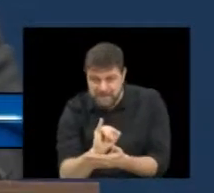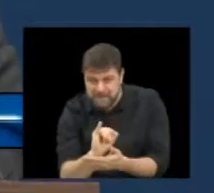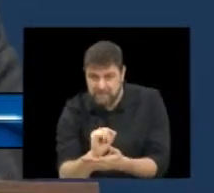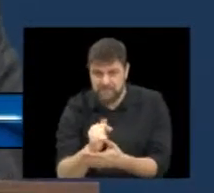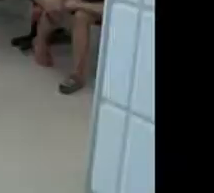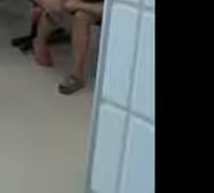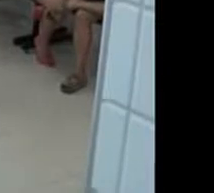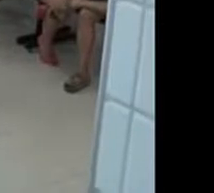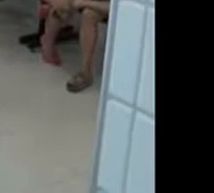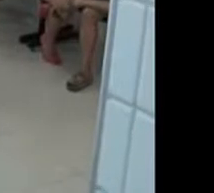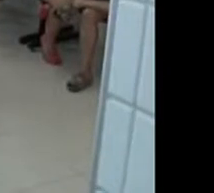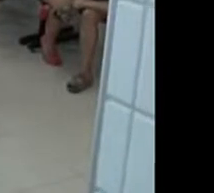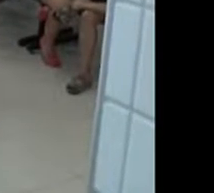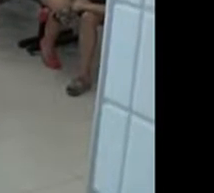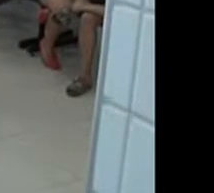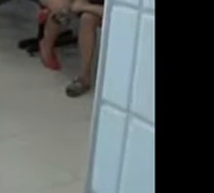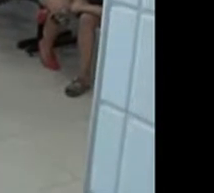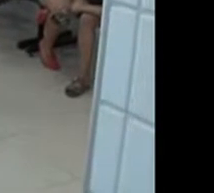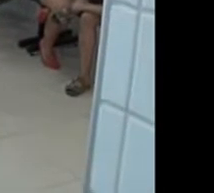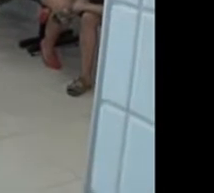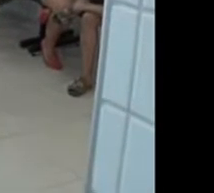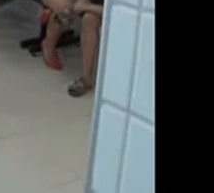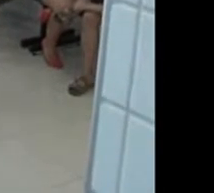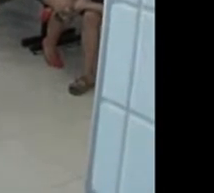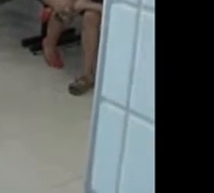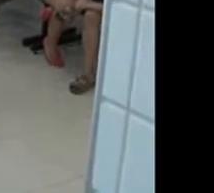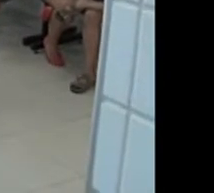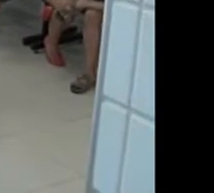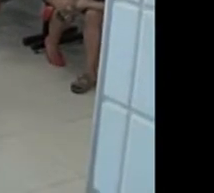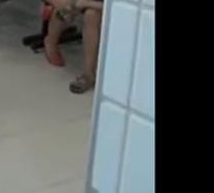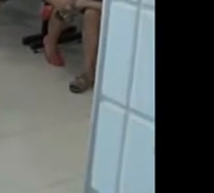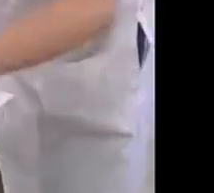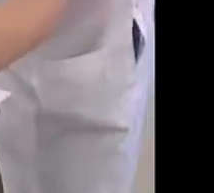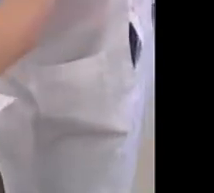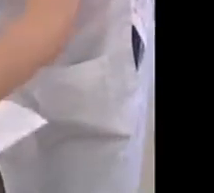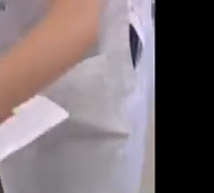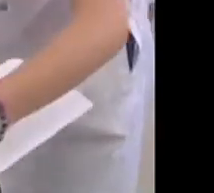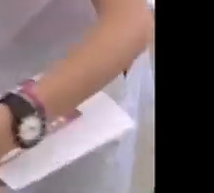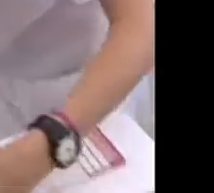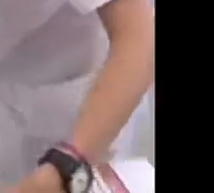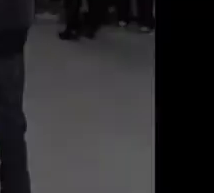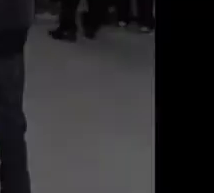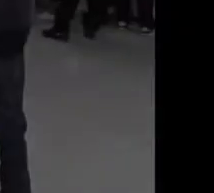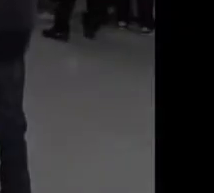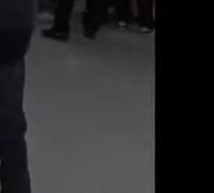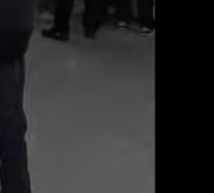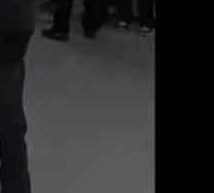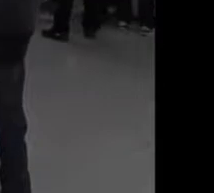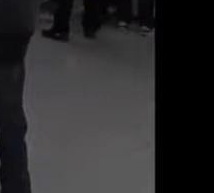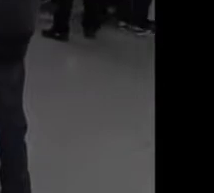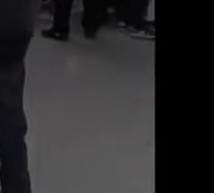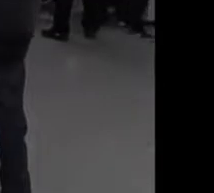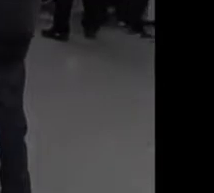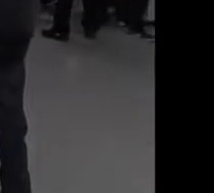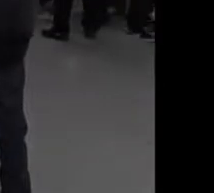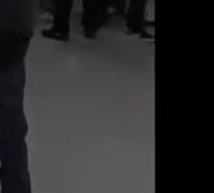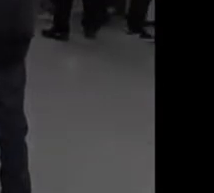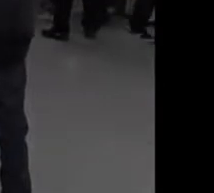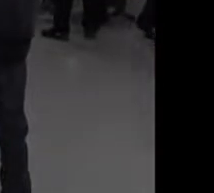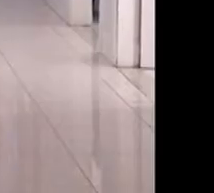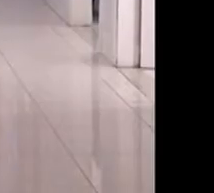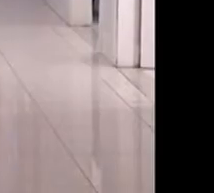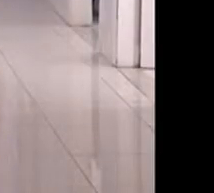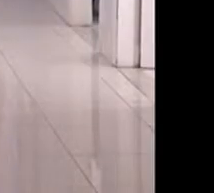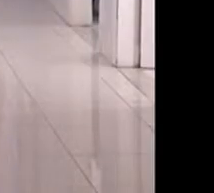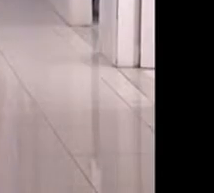1.202 bilhões de reais. O parlamentar afirma que congelar o orçamento da saúde é prejudicial e uma medida que não garante o